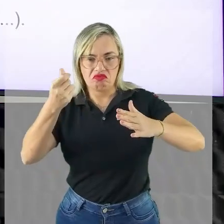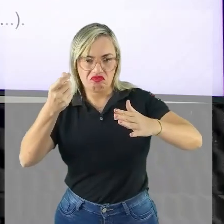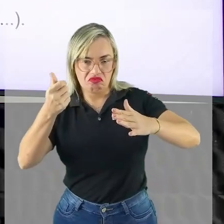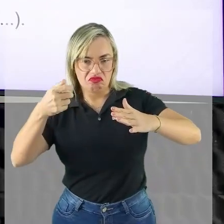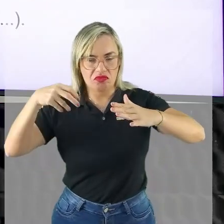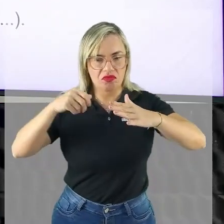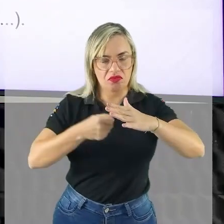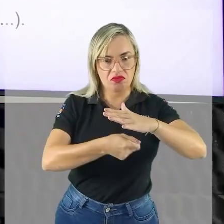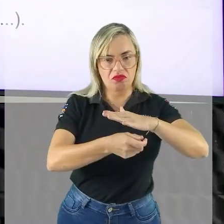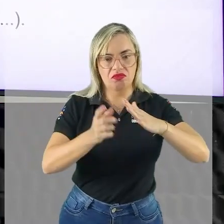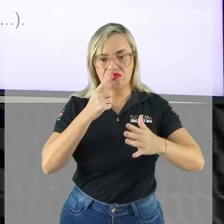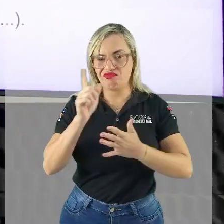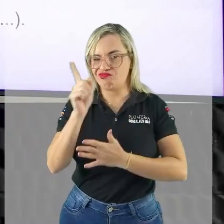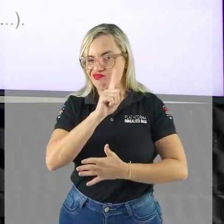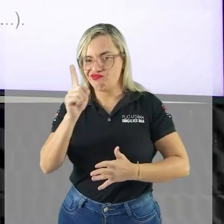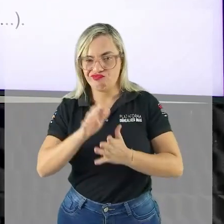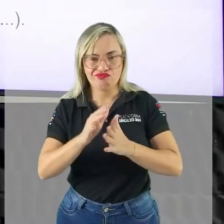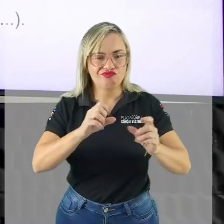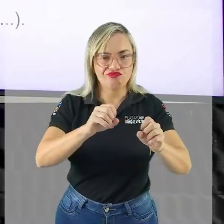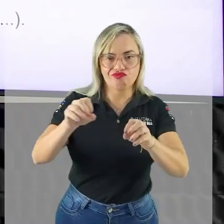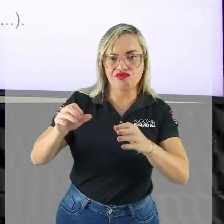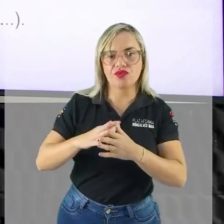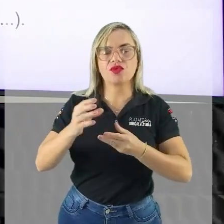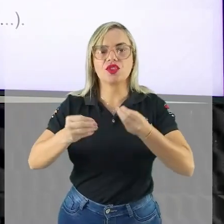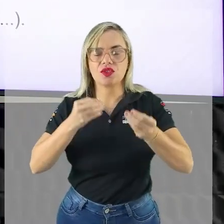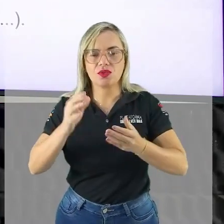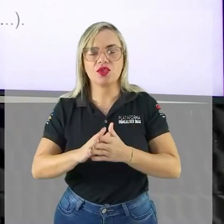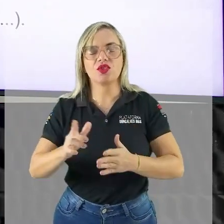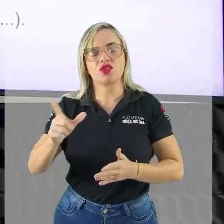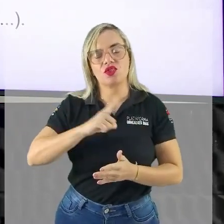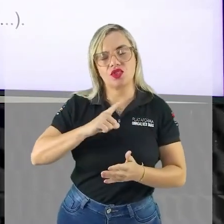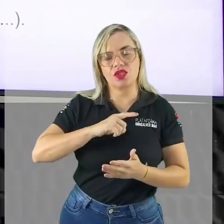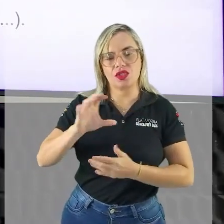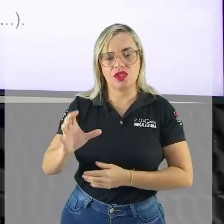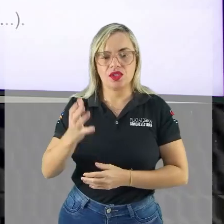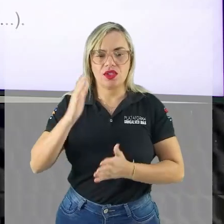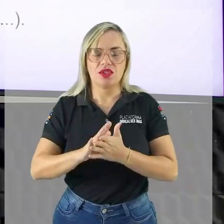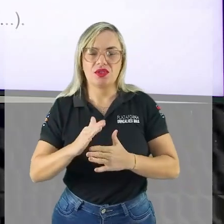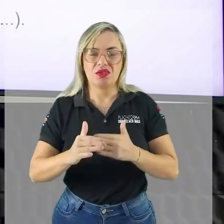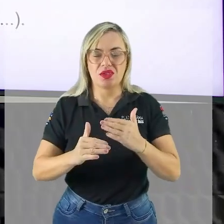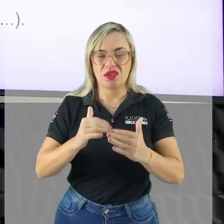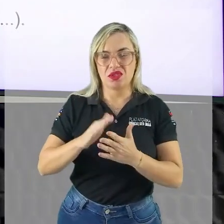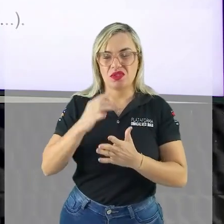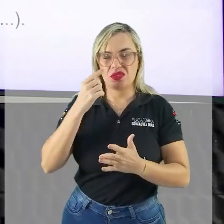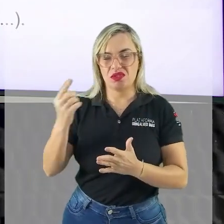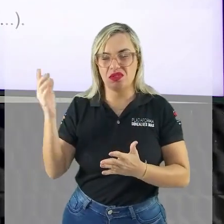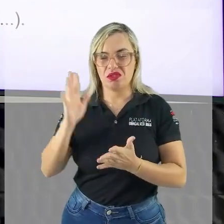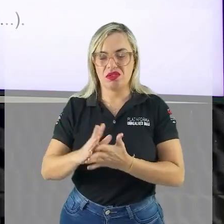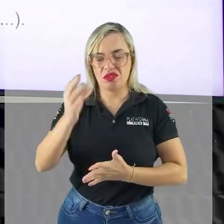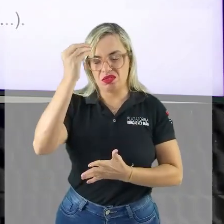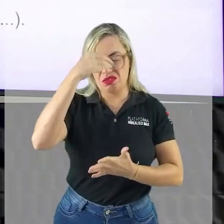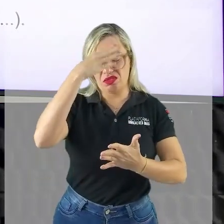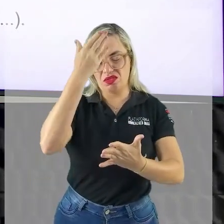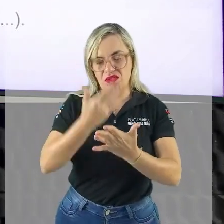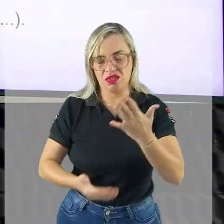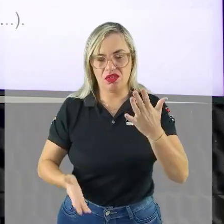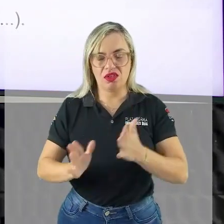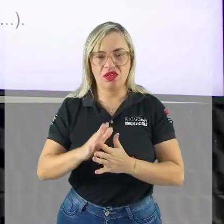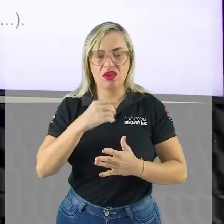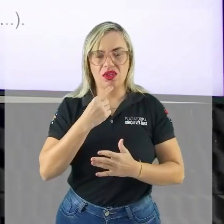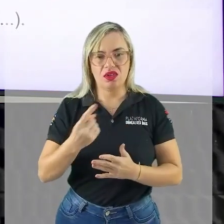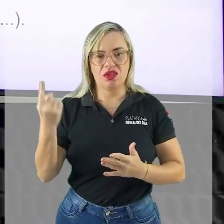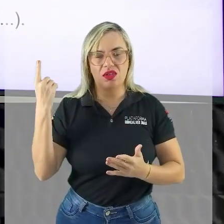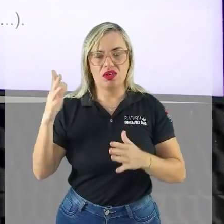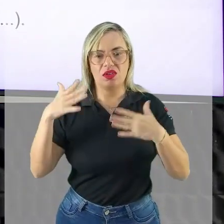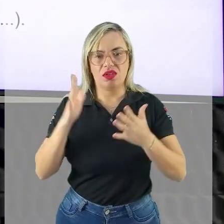adequadamente na educação, não investe como deveria investir. Então, há um processo de fragilização daquilo que